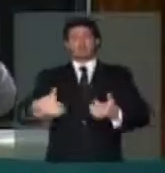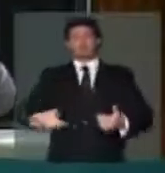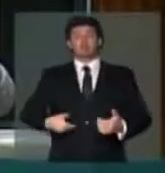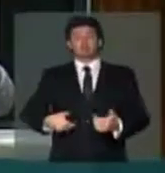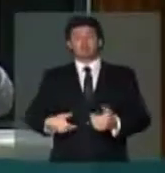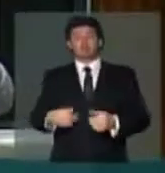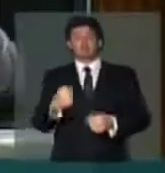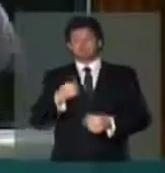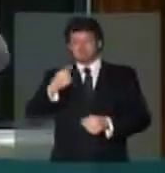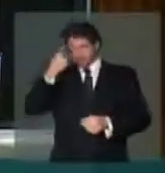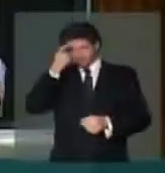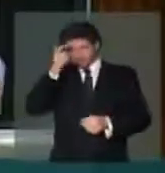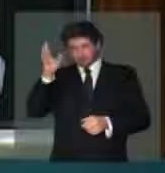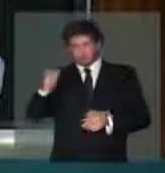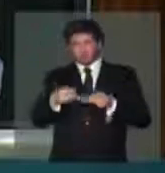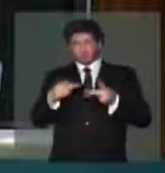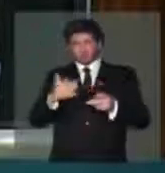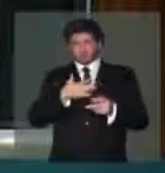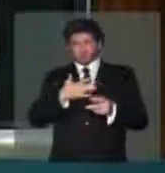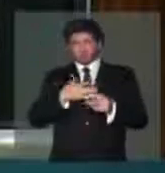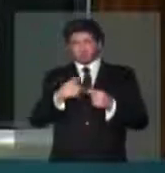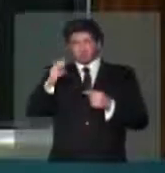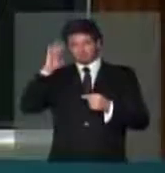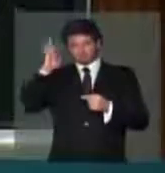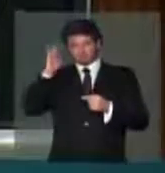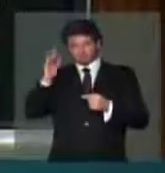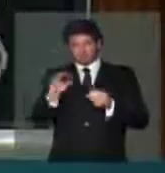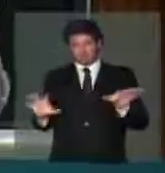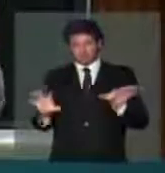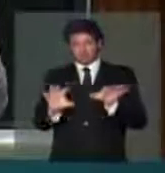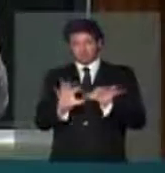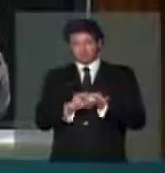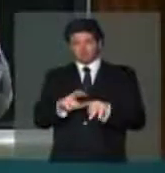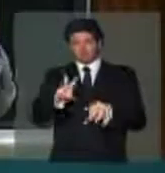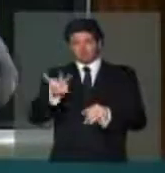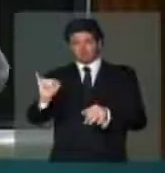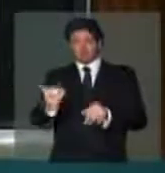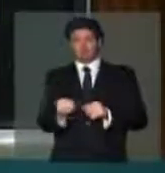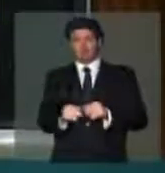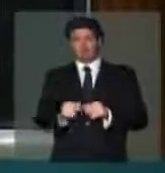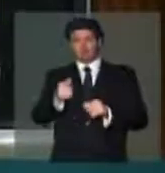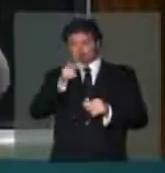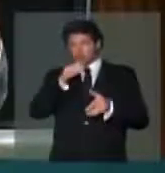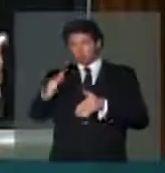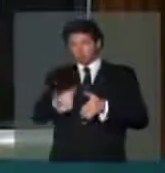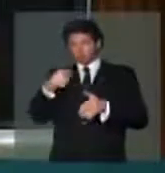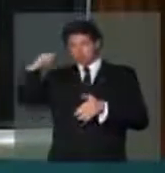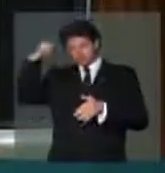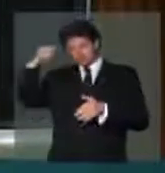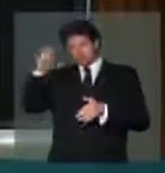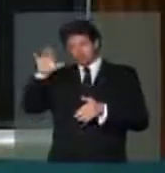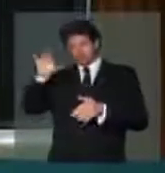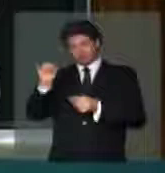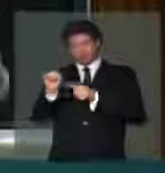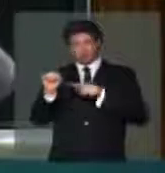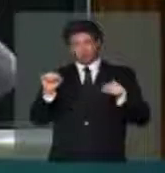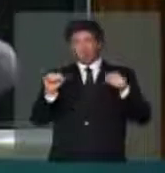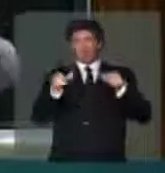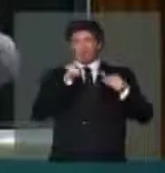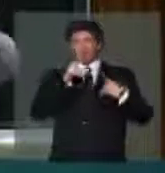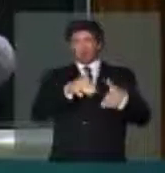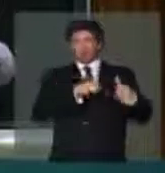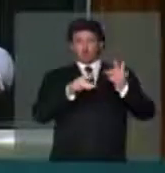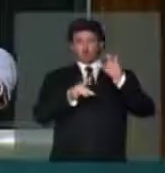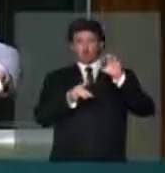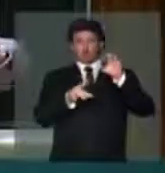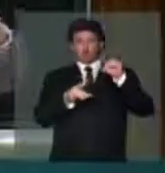já pensando no meu projeto, que interligará o Rio Tocantins ao Rio São Francisco,